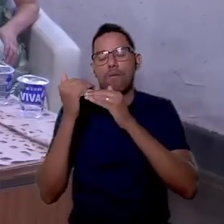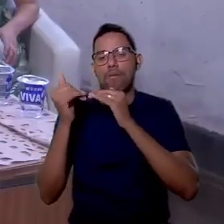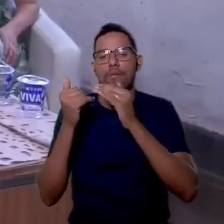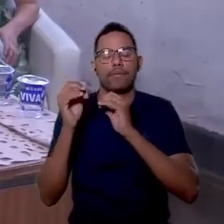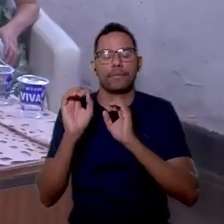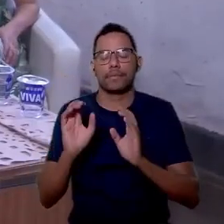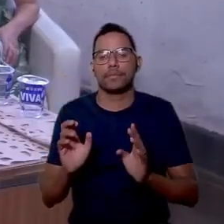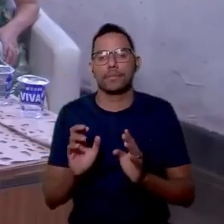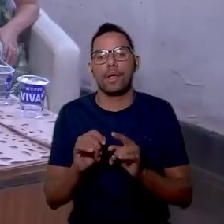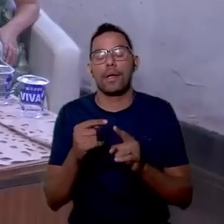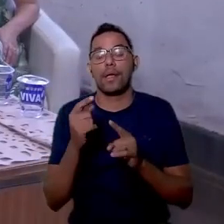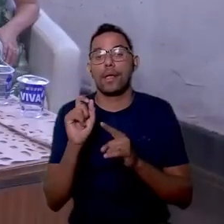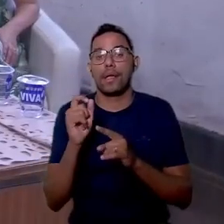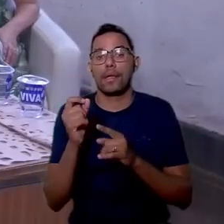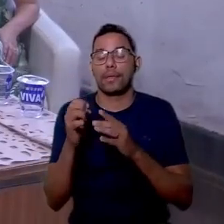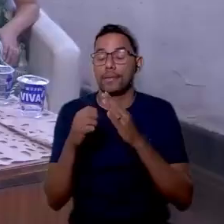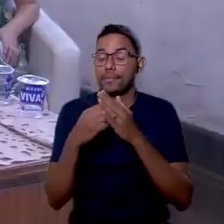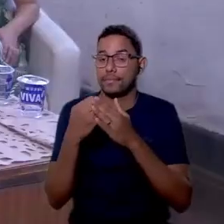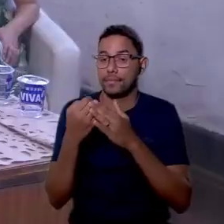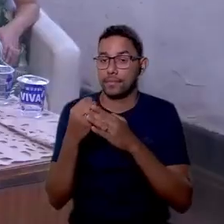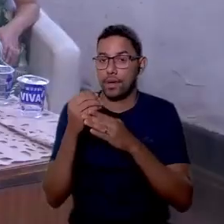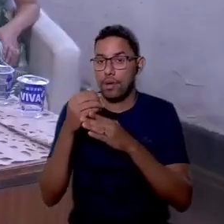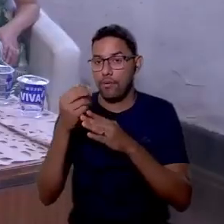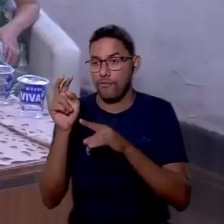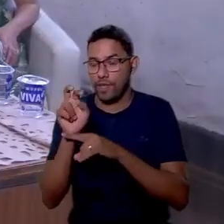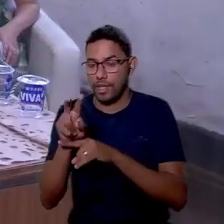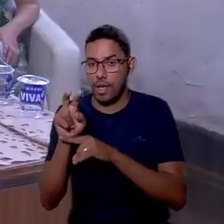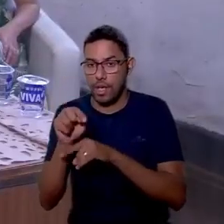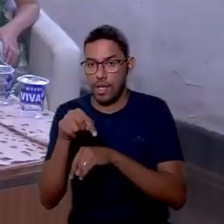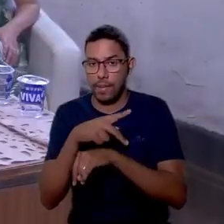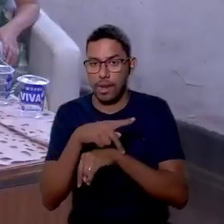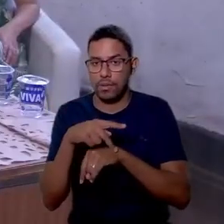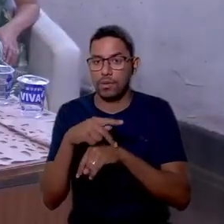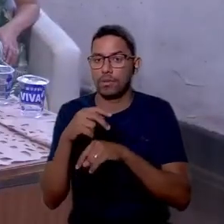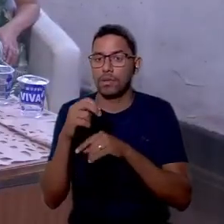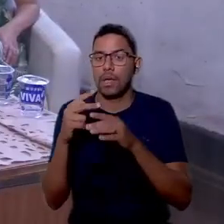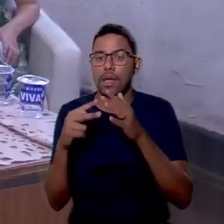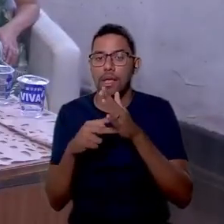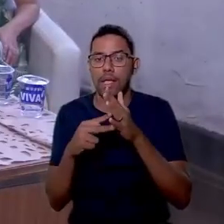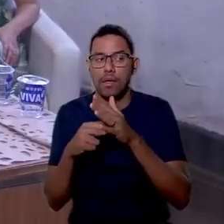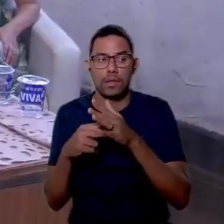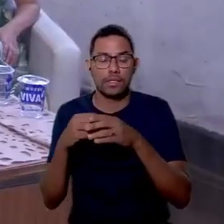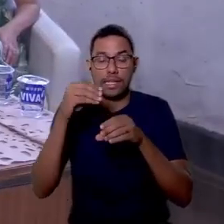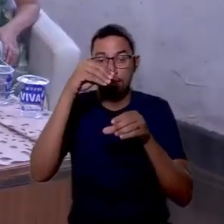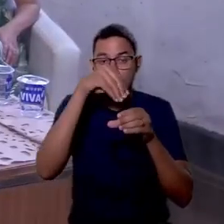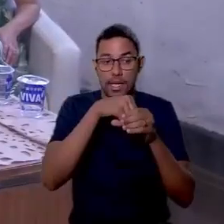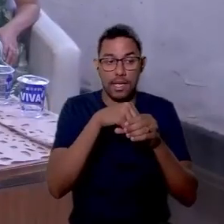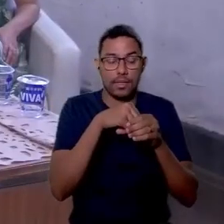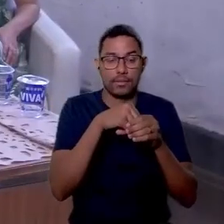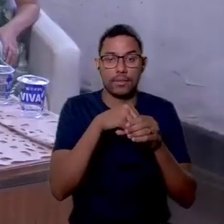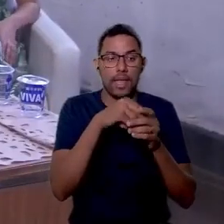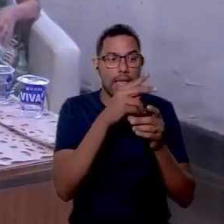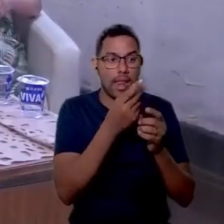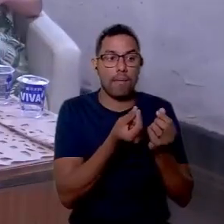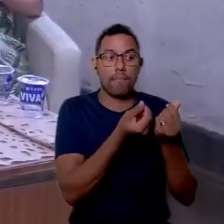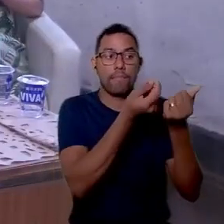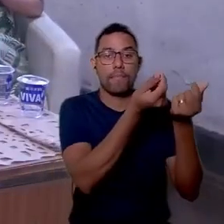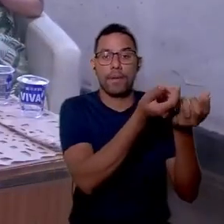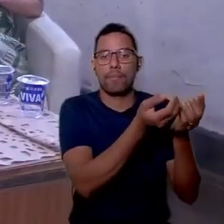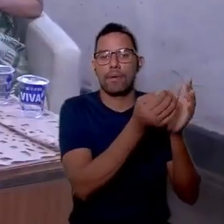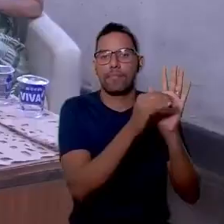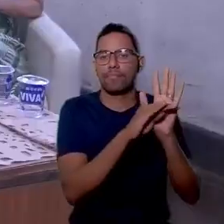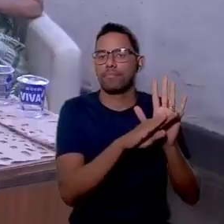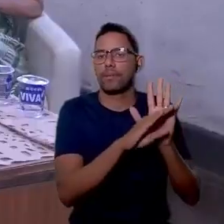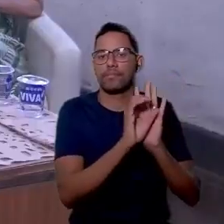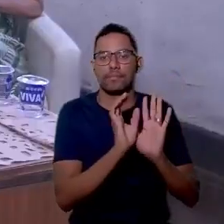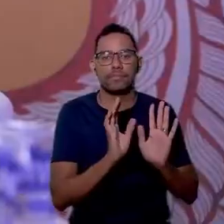empresário. Quem se beneficia da renúncia fiscal aqui de Paracatu é a Kim Ross, que está aqui instalada. É ela a beneficiária